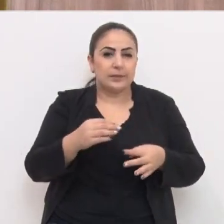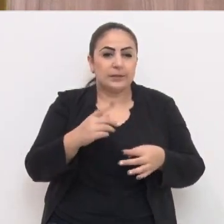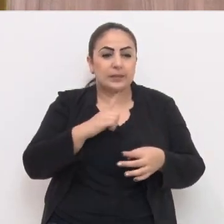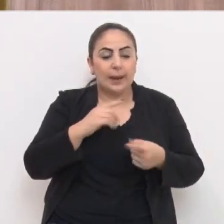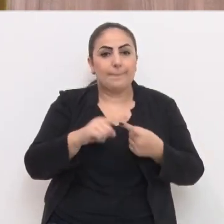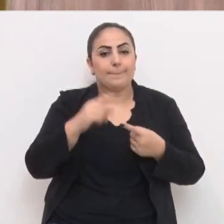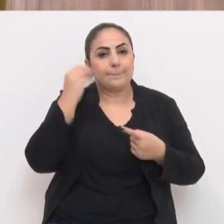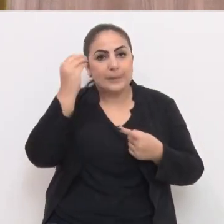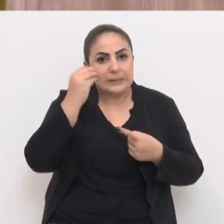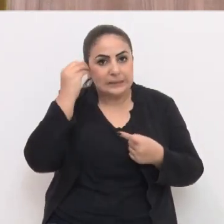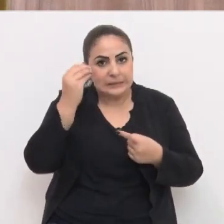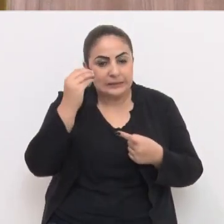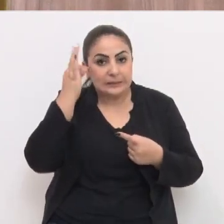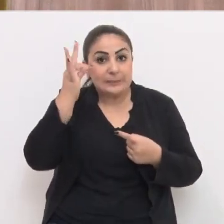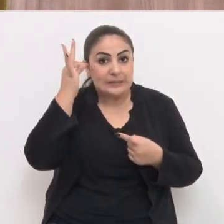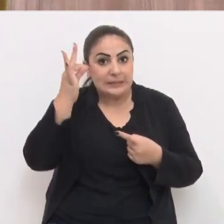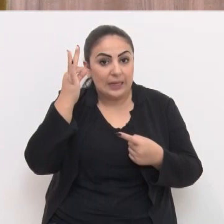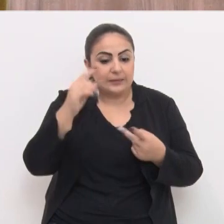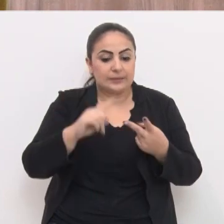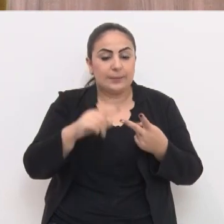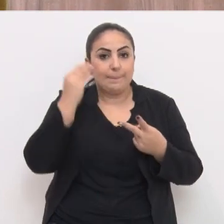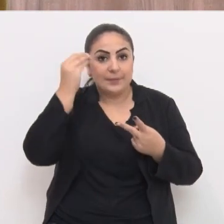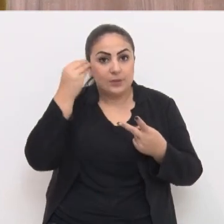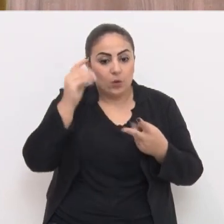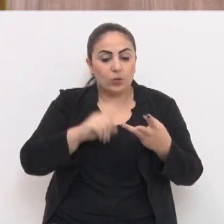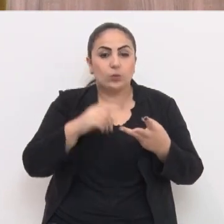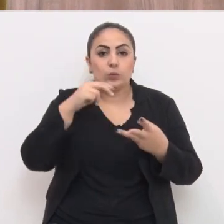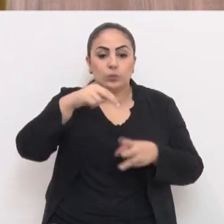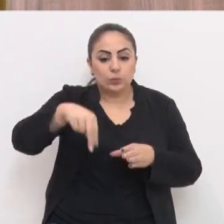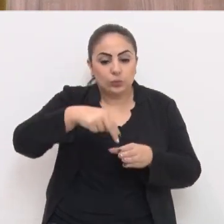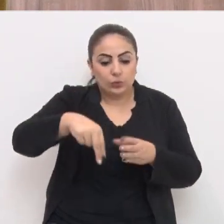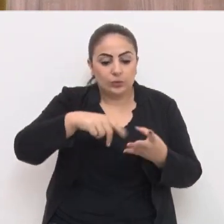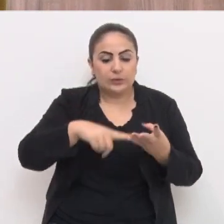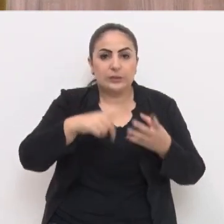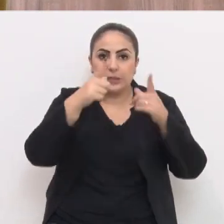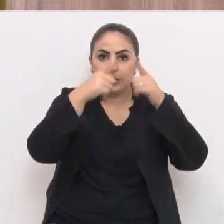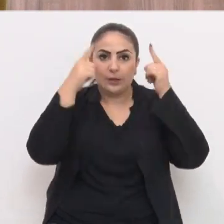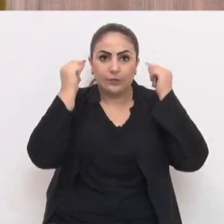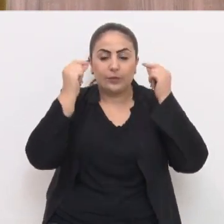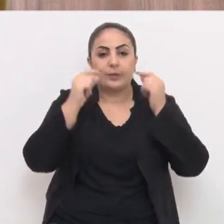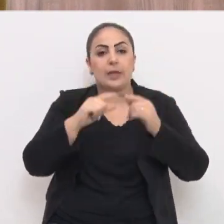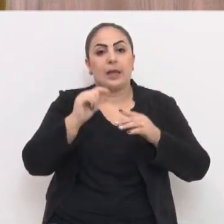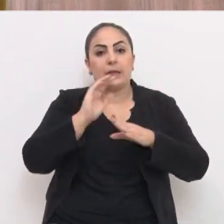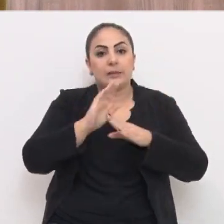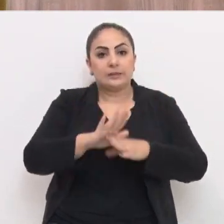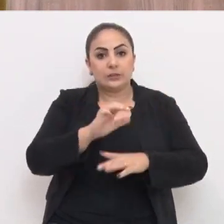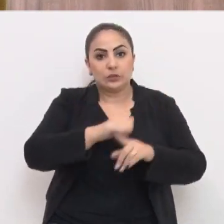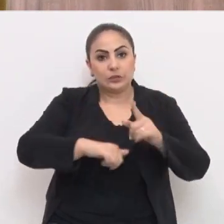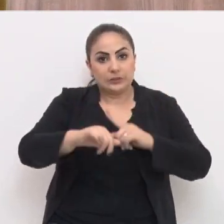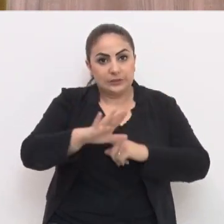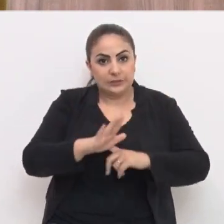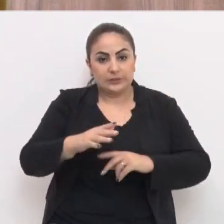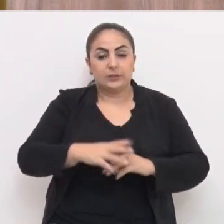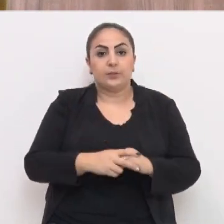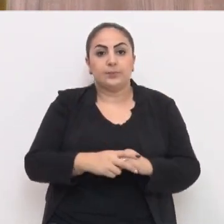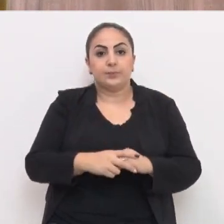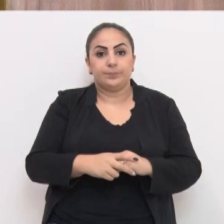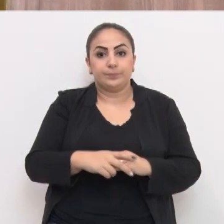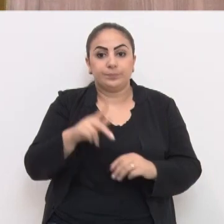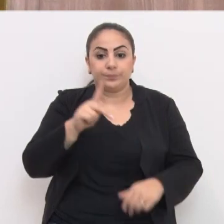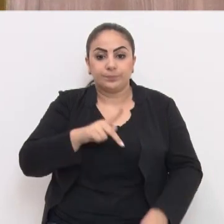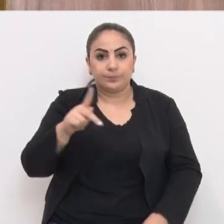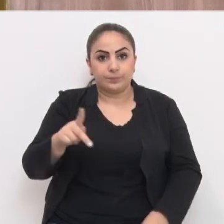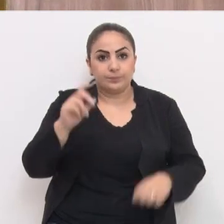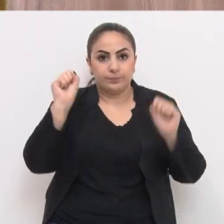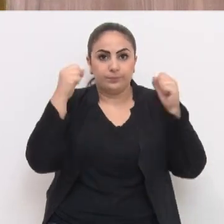de psiquiatra, psicólogo, nutricionista, enfermeira, assistente social,